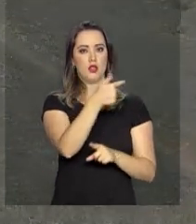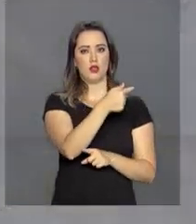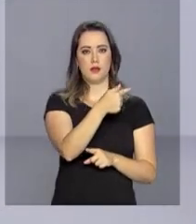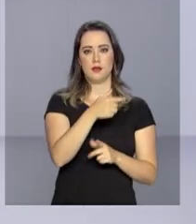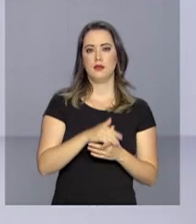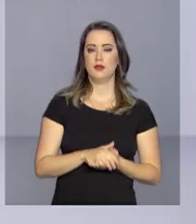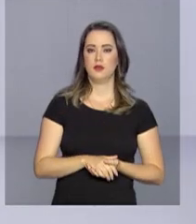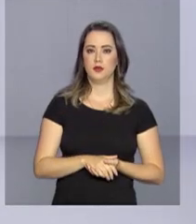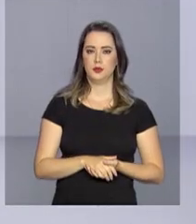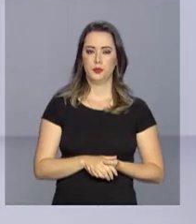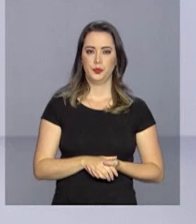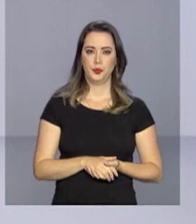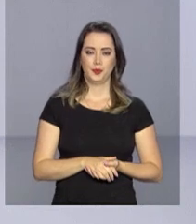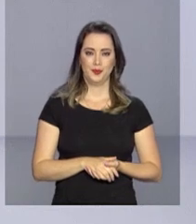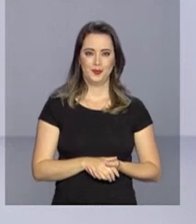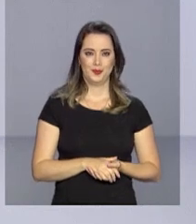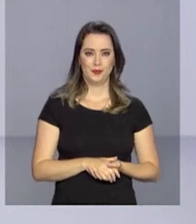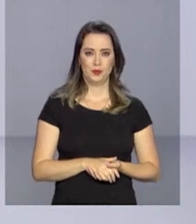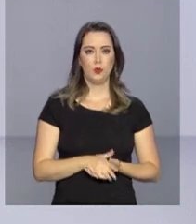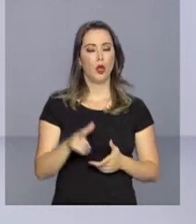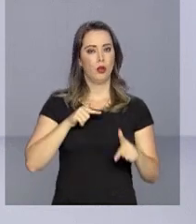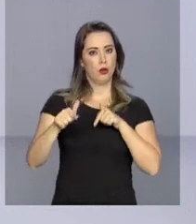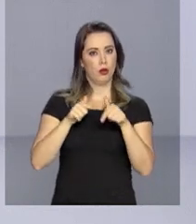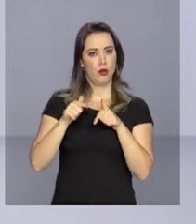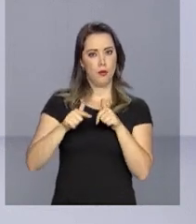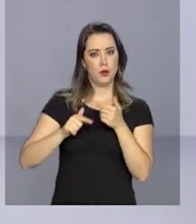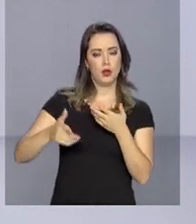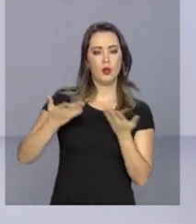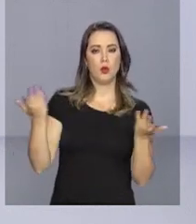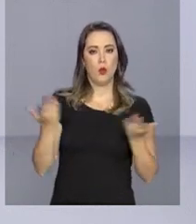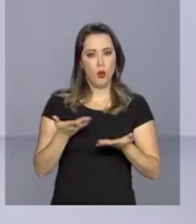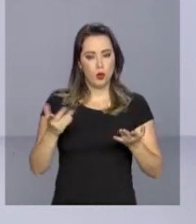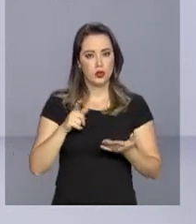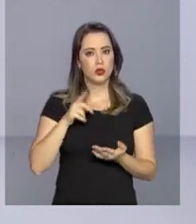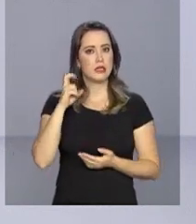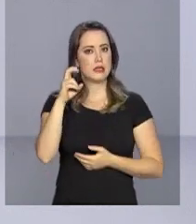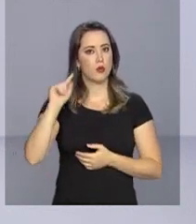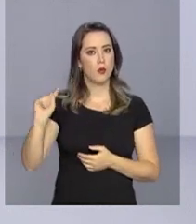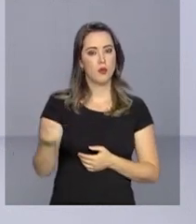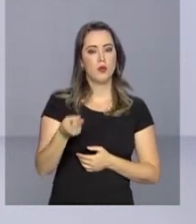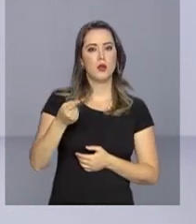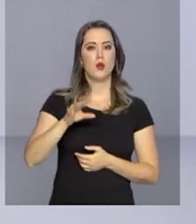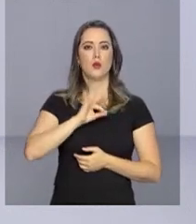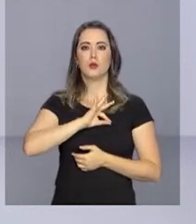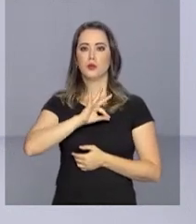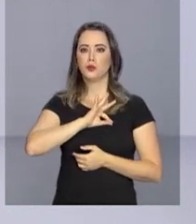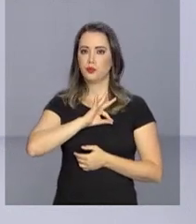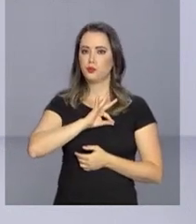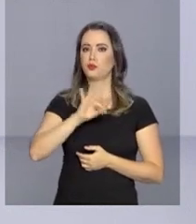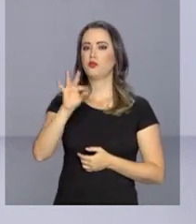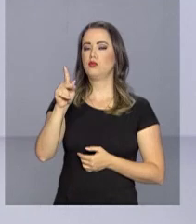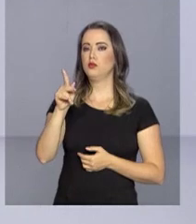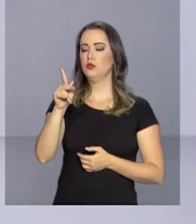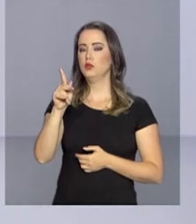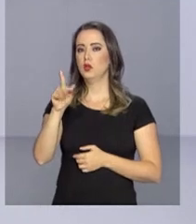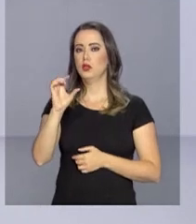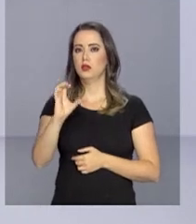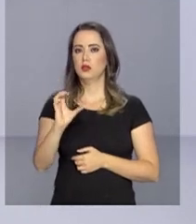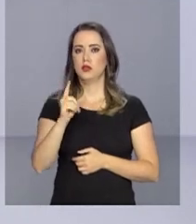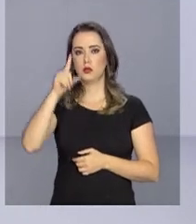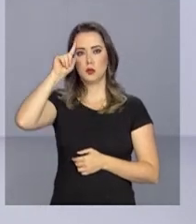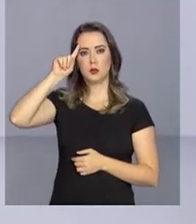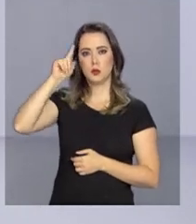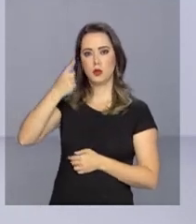graus. Uma grande operação envolveu hoje quase 5 mil policiais civis de todo o país no cumprimento